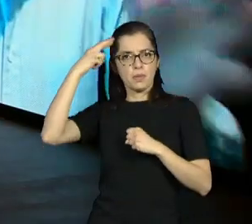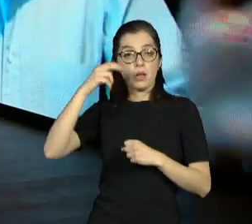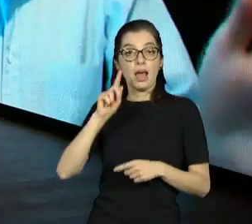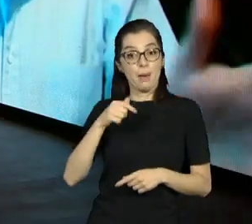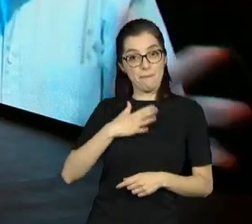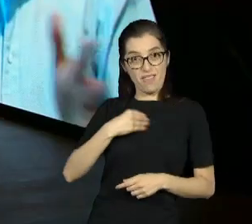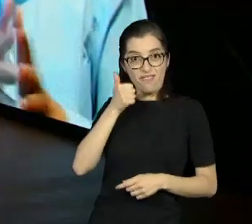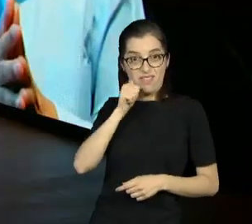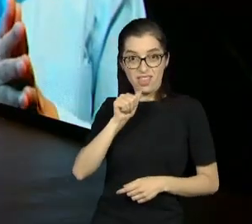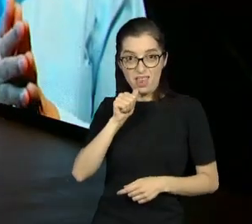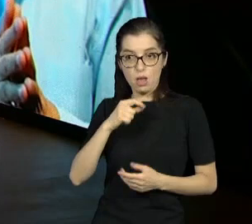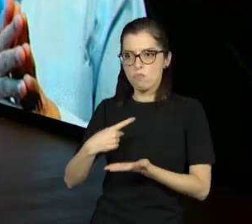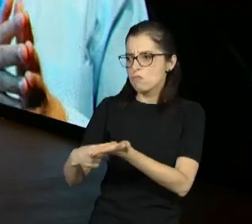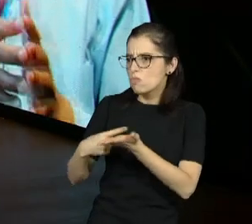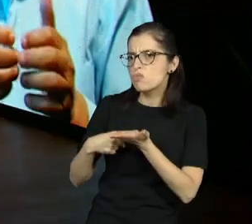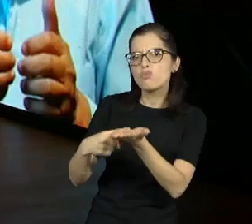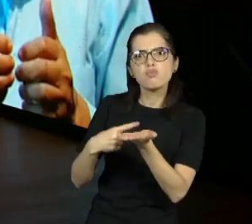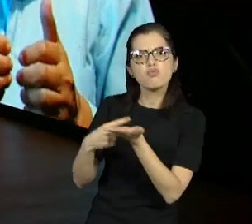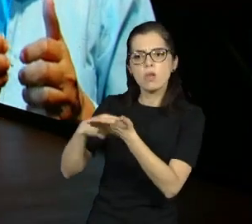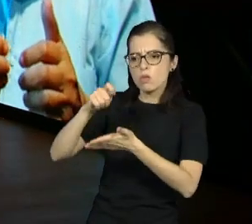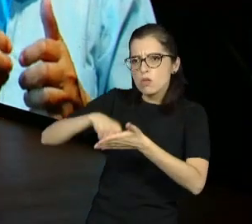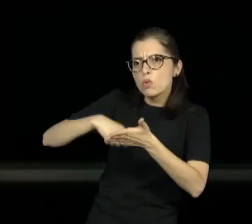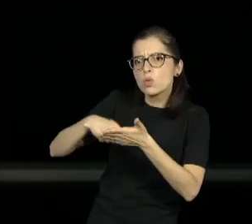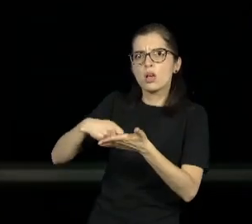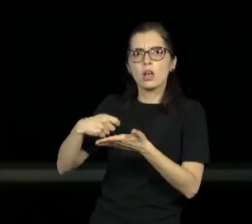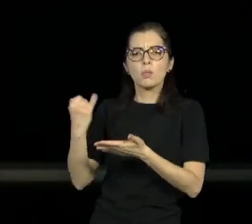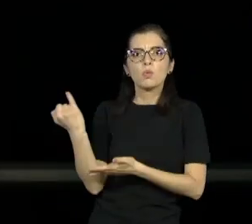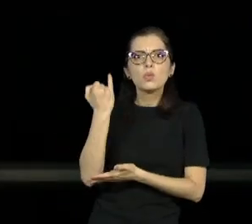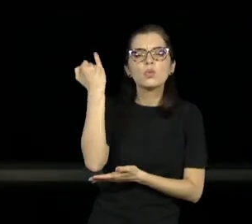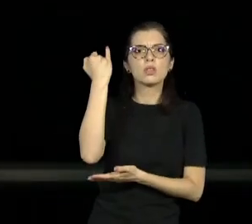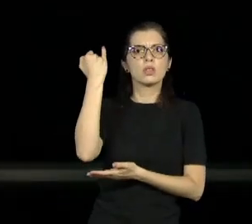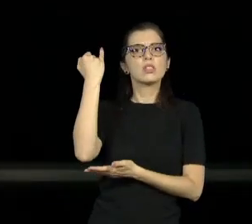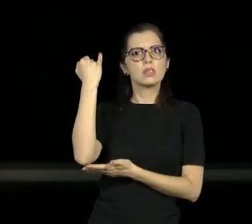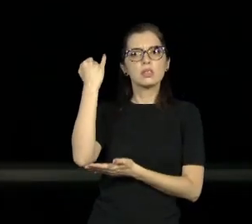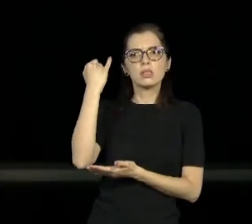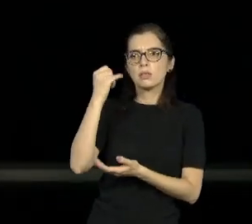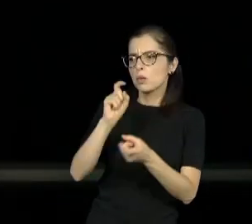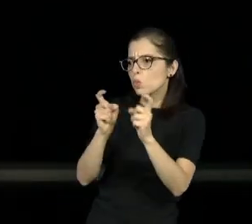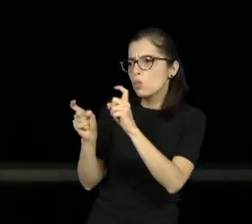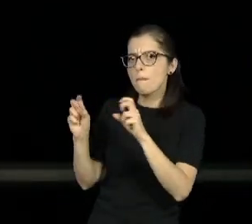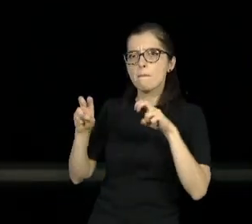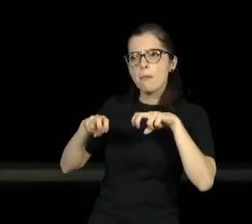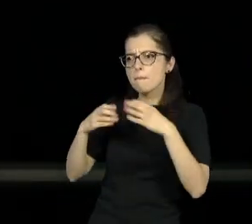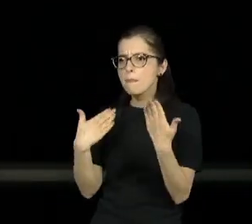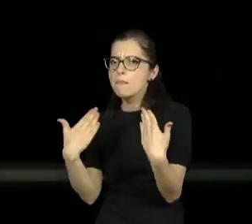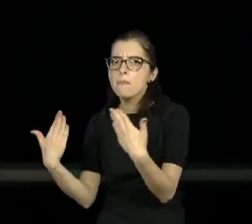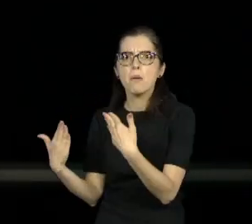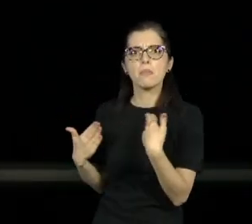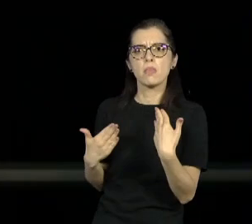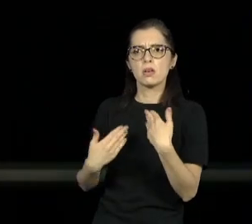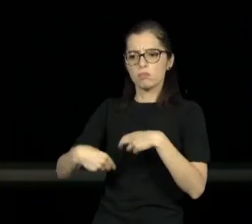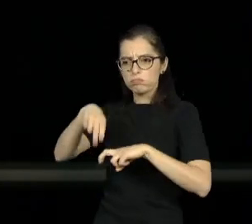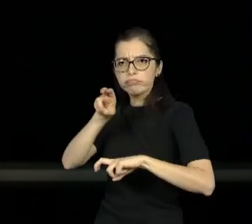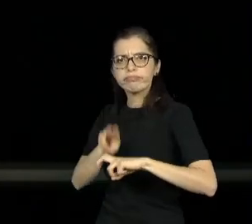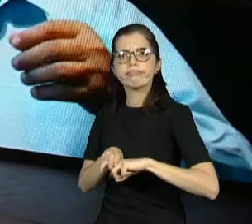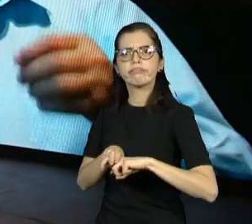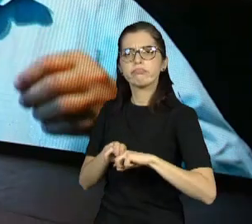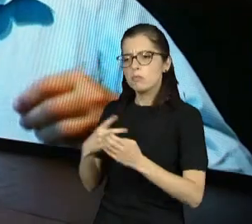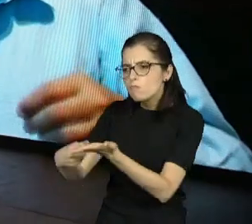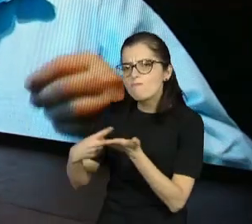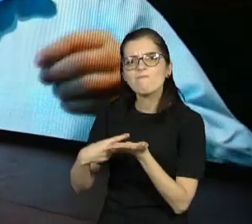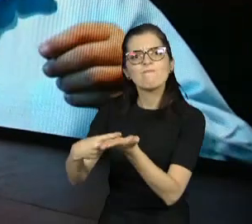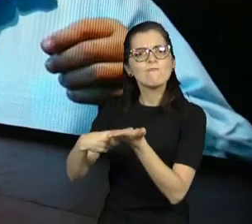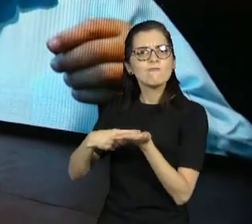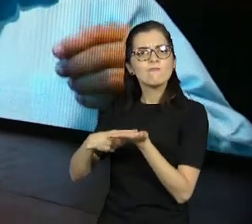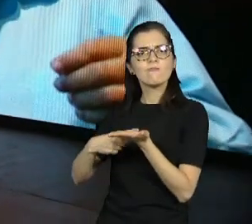grandes contratos. E, logicamente, nas reuniões preliminares, antes do contrato ser assinado, deve haver